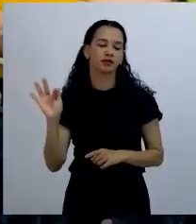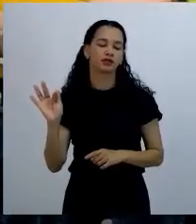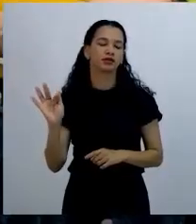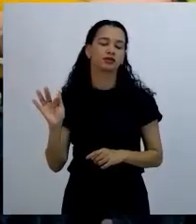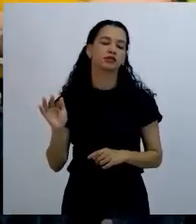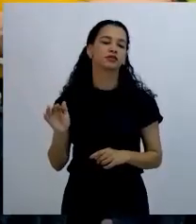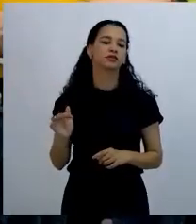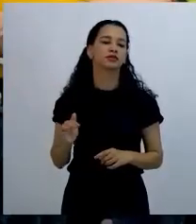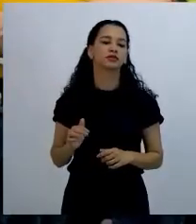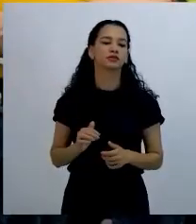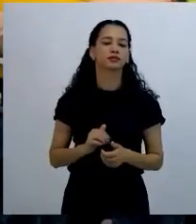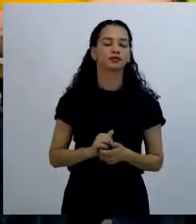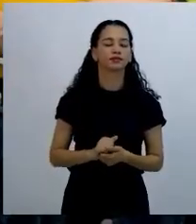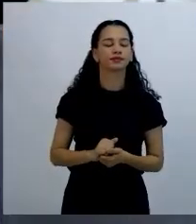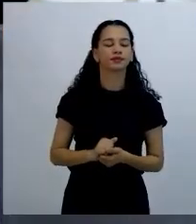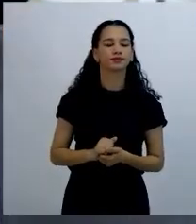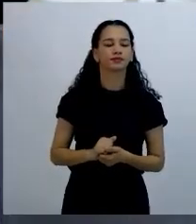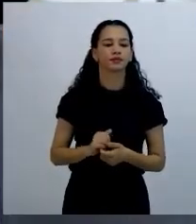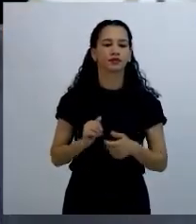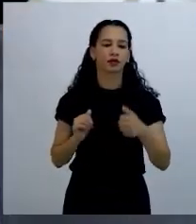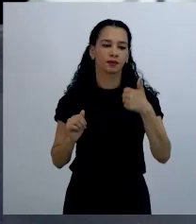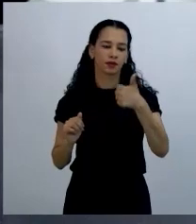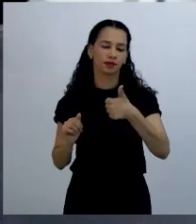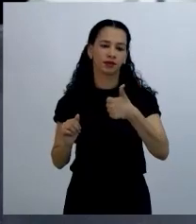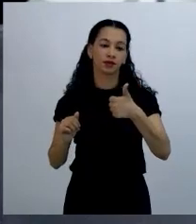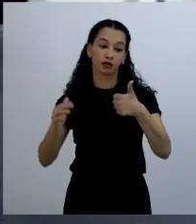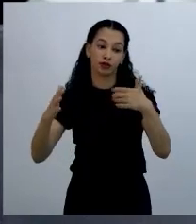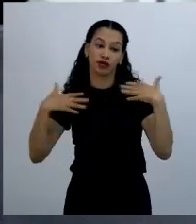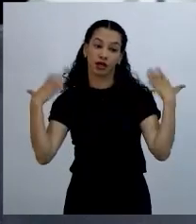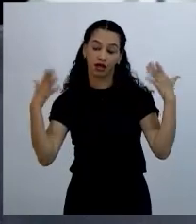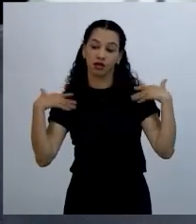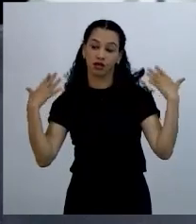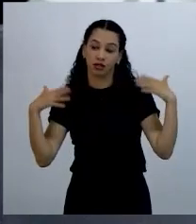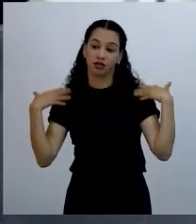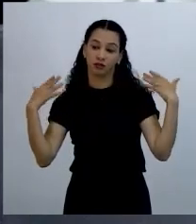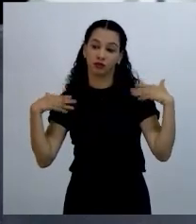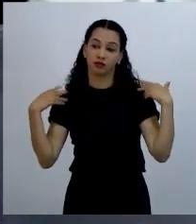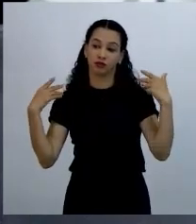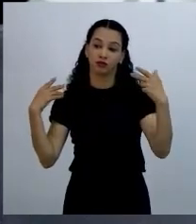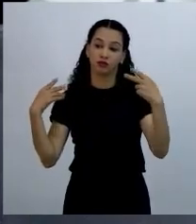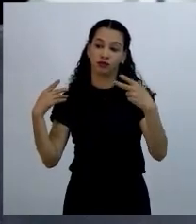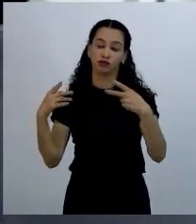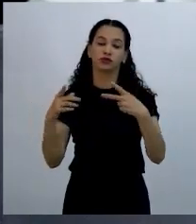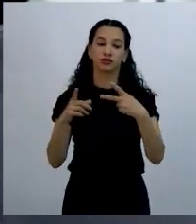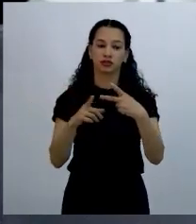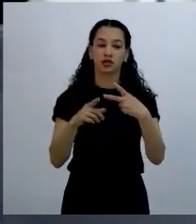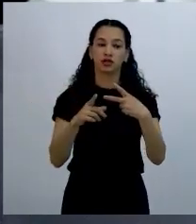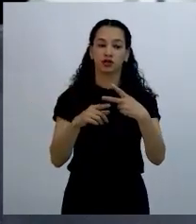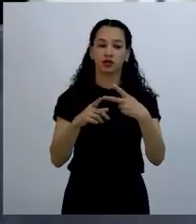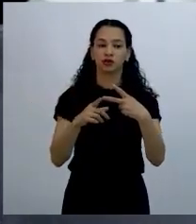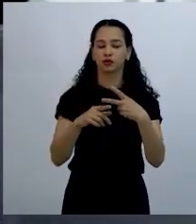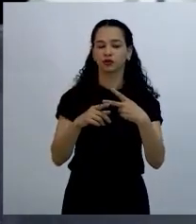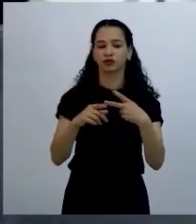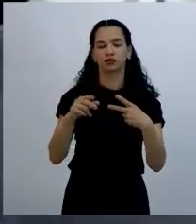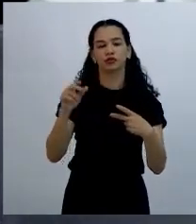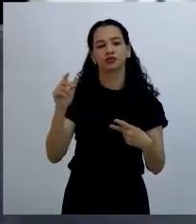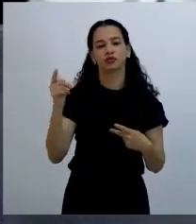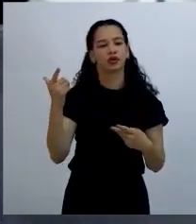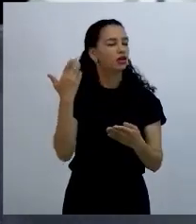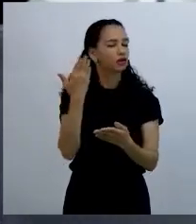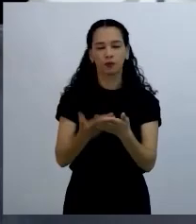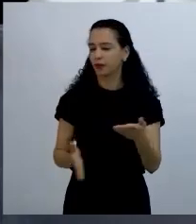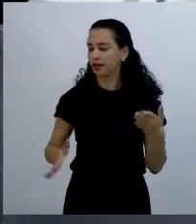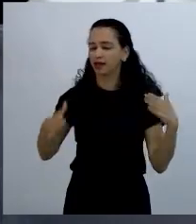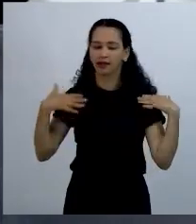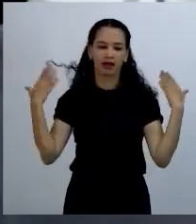isso que vai dar estrutura para que vocês enfrentem toda e qualquer dificuldade mas eu continuei a ler o texto